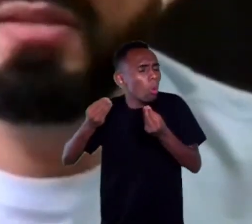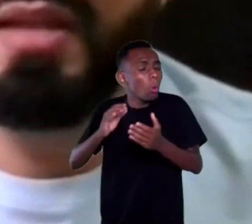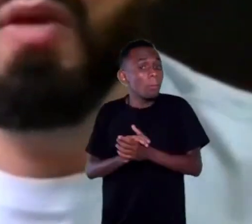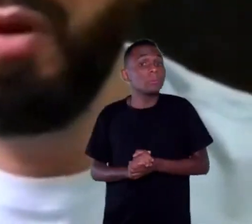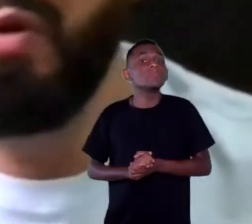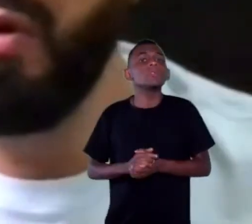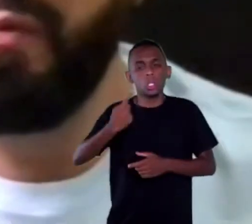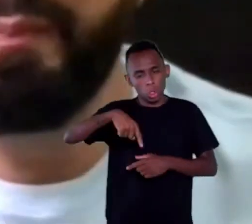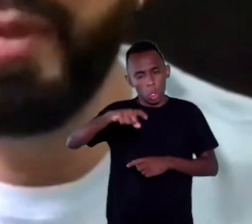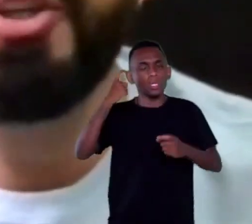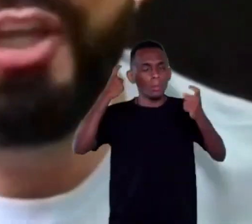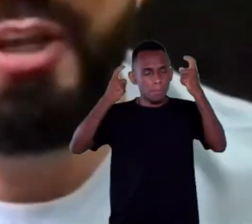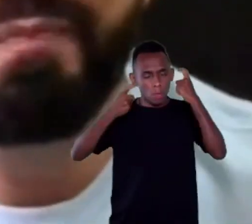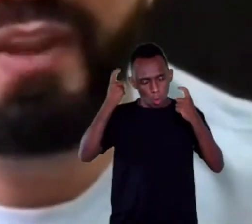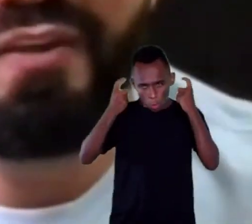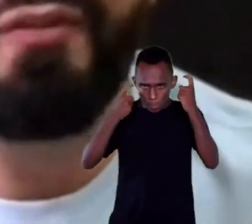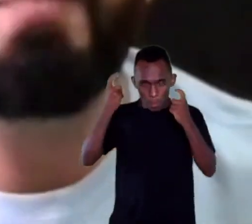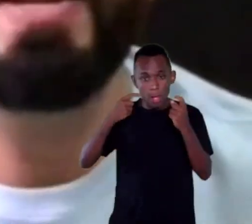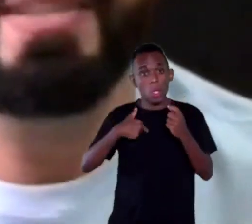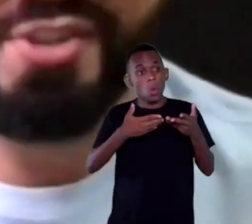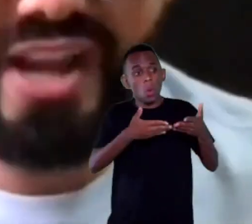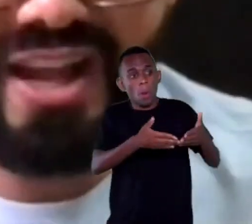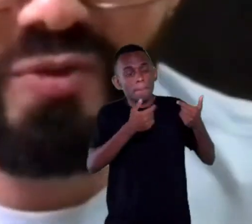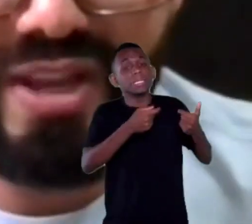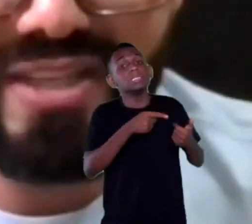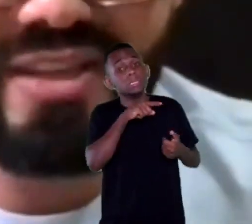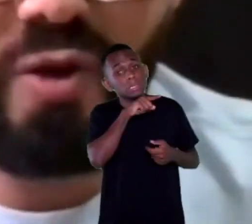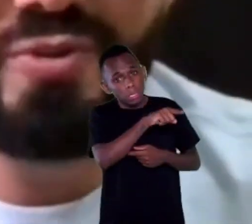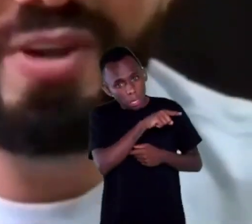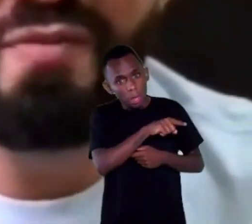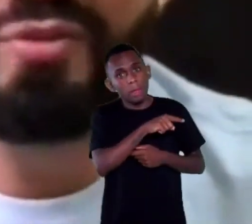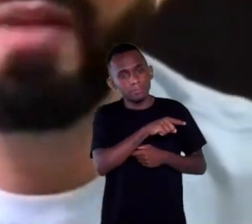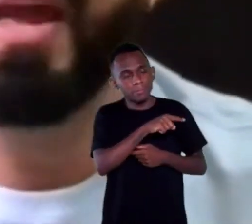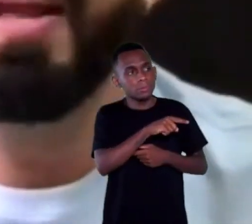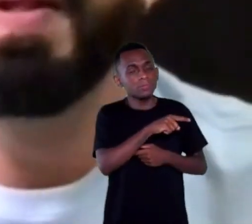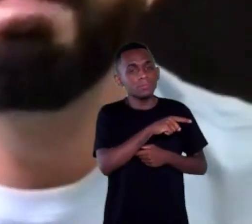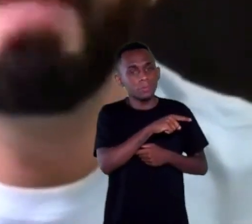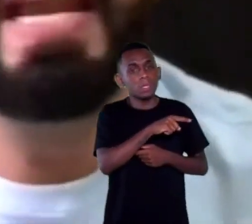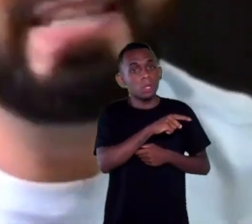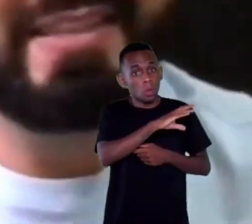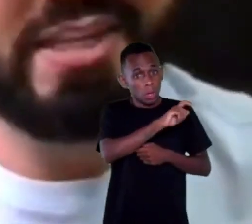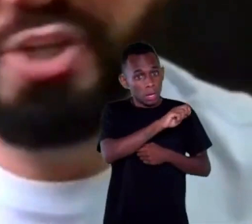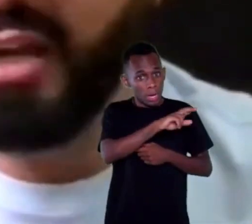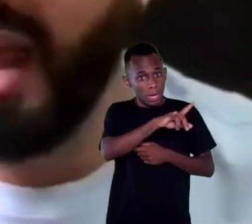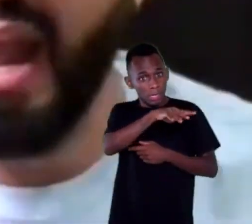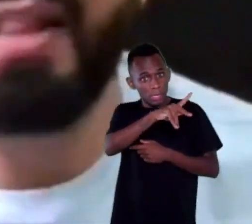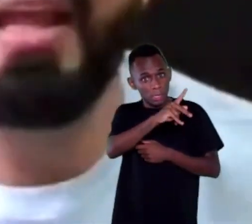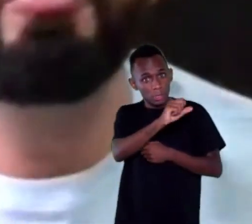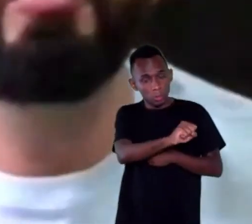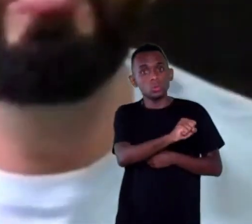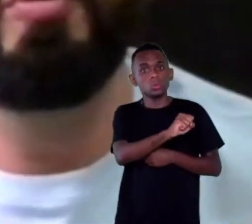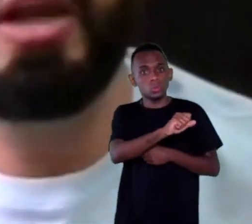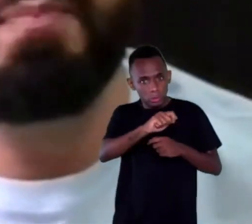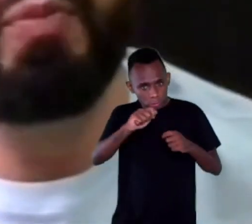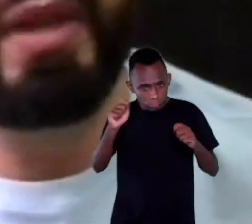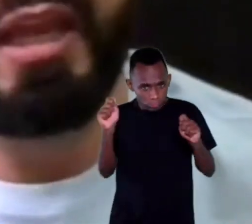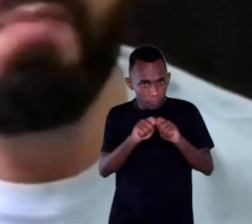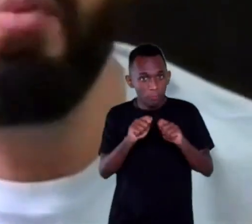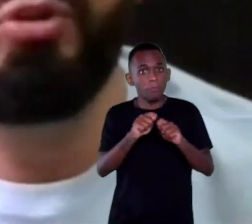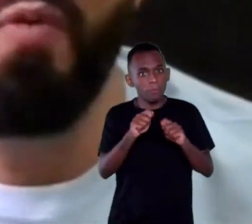gente fez, né, eu pedi e fui presenteado com esse audiolivro também. Ele existe, ele está lá dentro